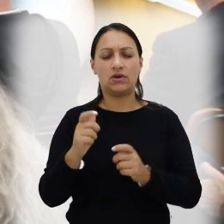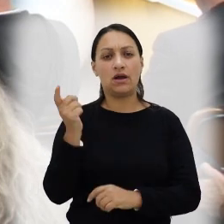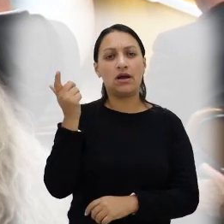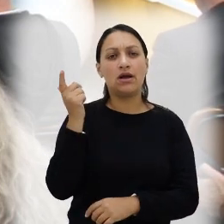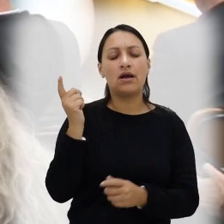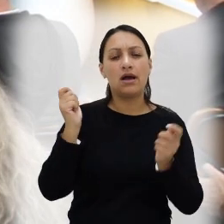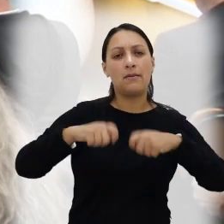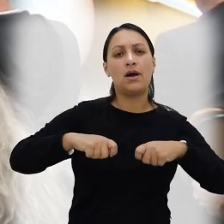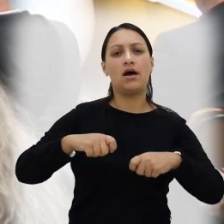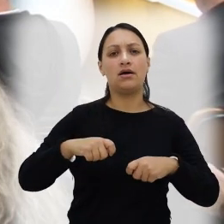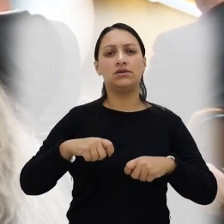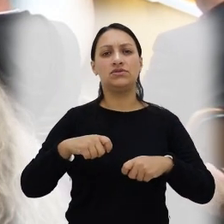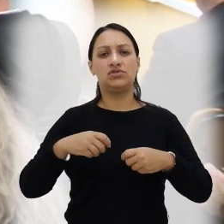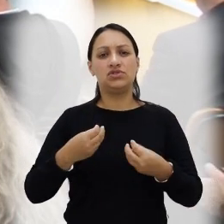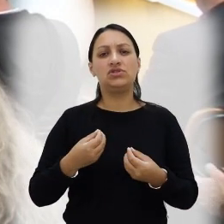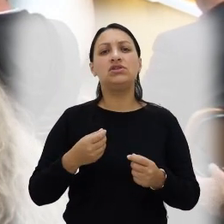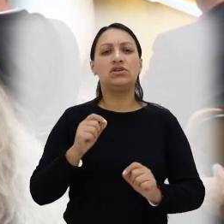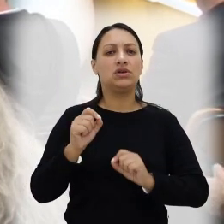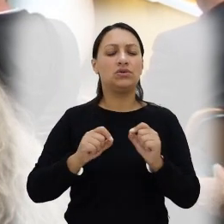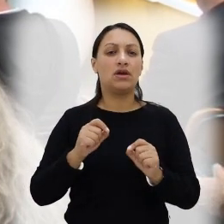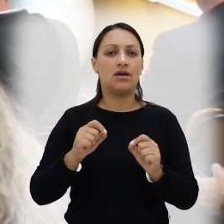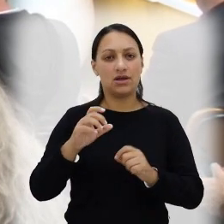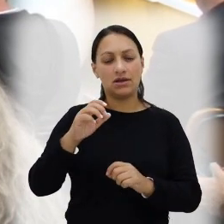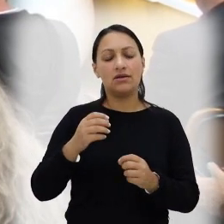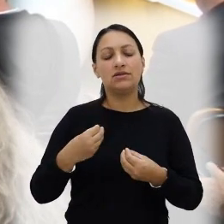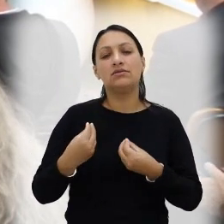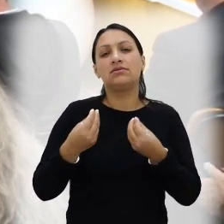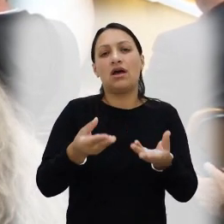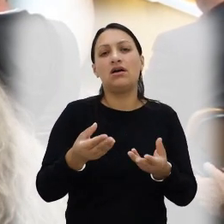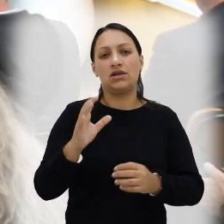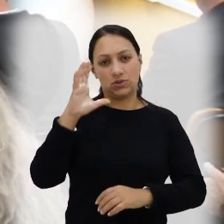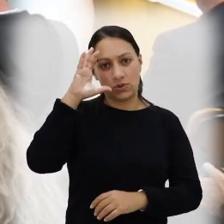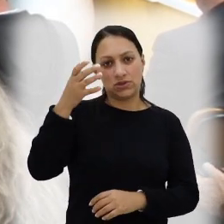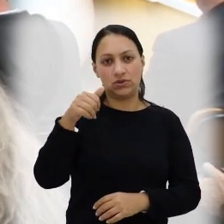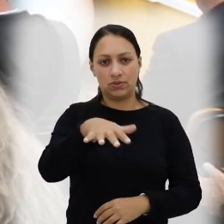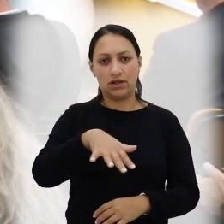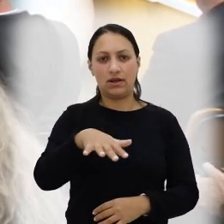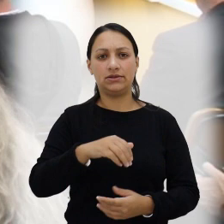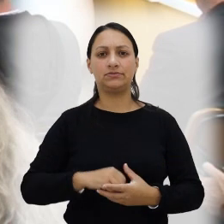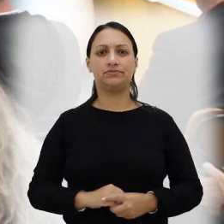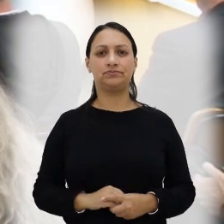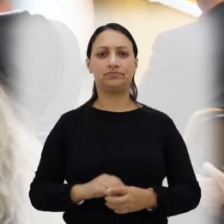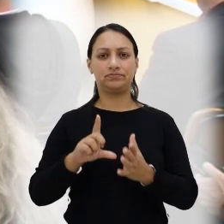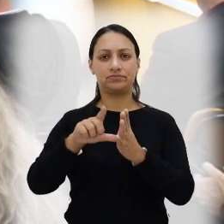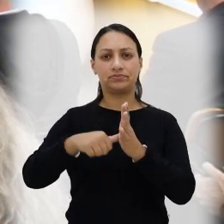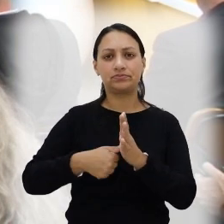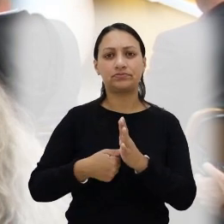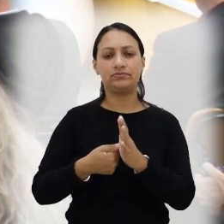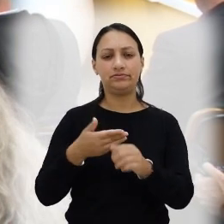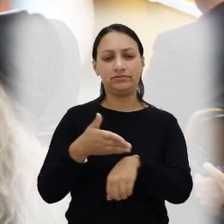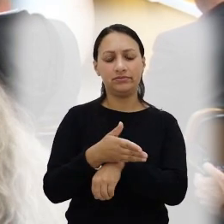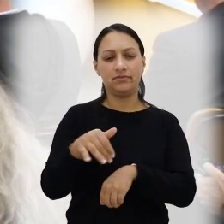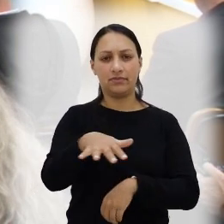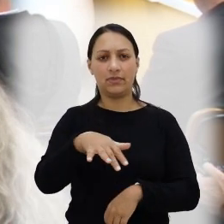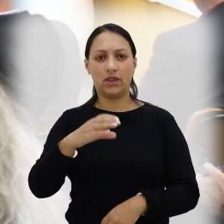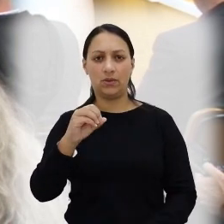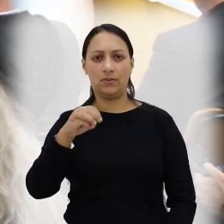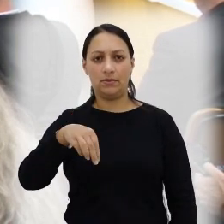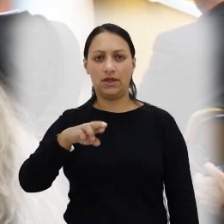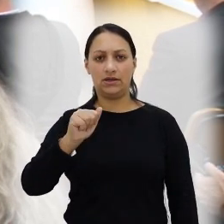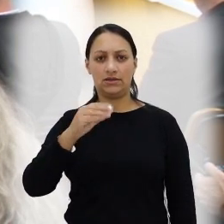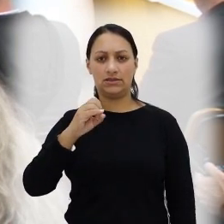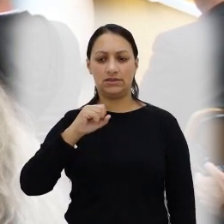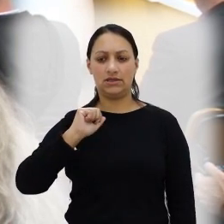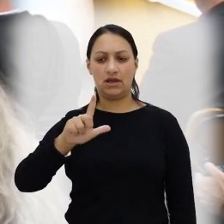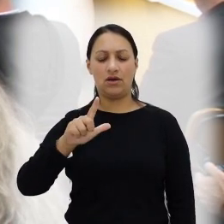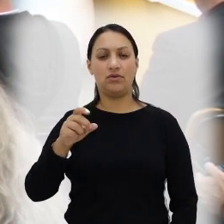combater, talvez, aí, a solução que vocês estão pretendendo levar para o mercado. Depois a gente entra na área comercial e vendas, e aí o que a gente olha em